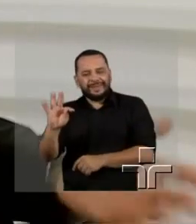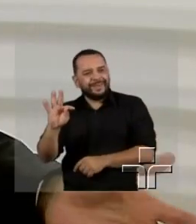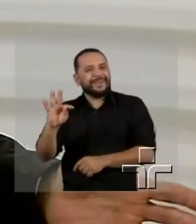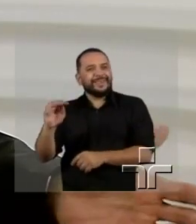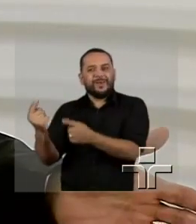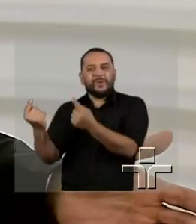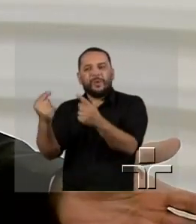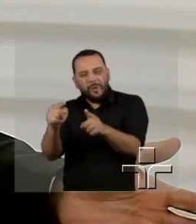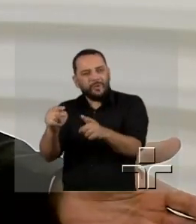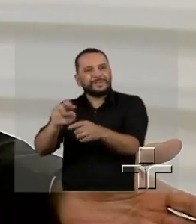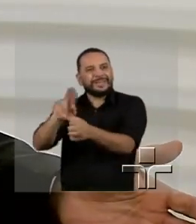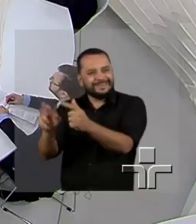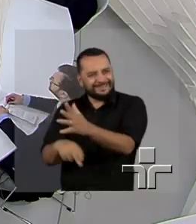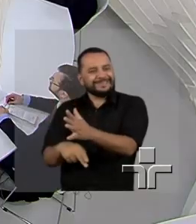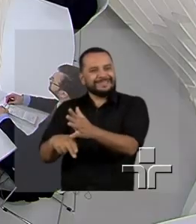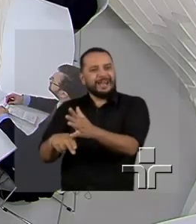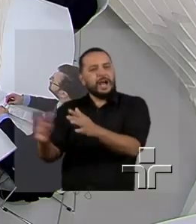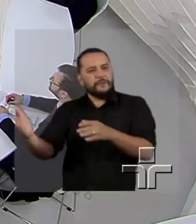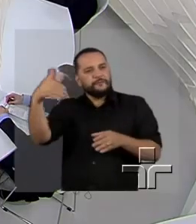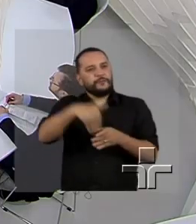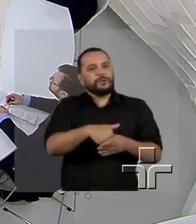que voltar um pouco, né?